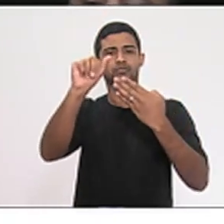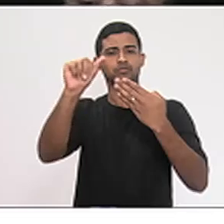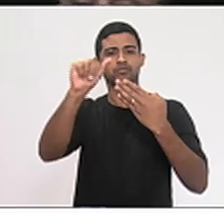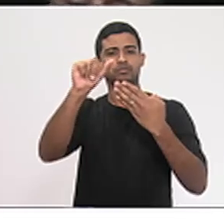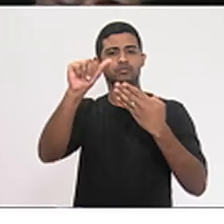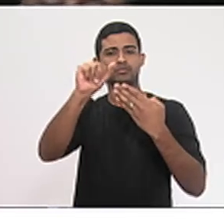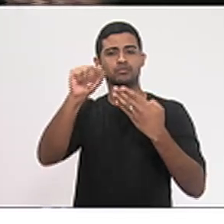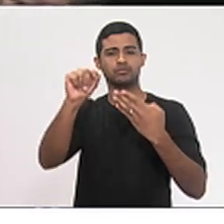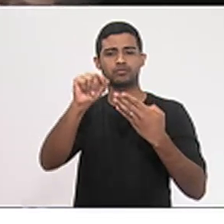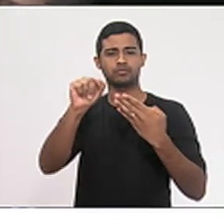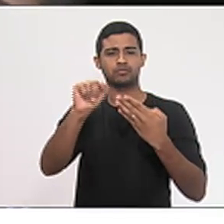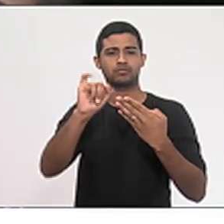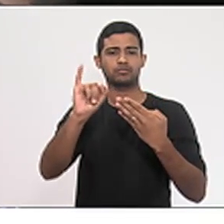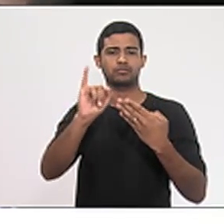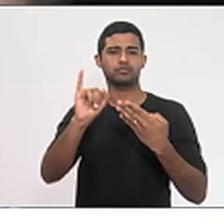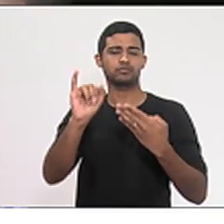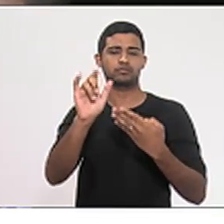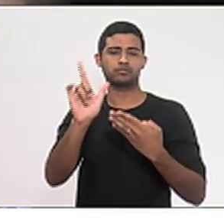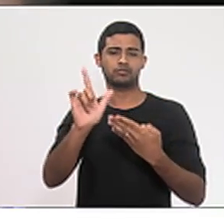Brasil.